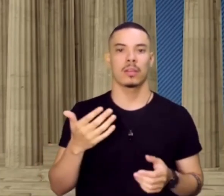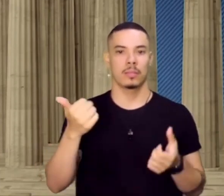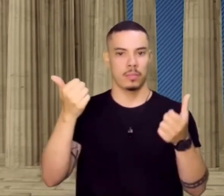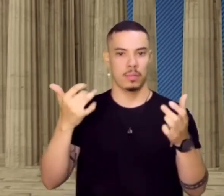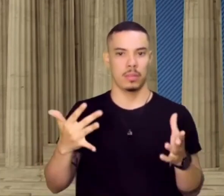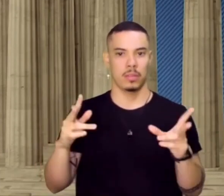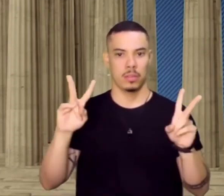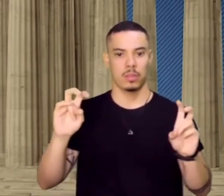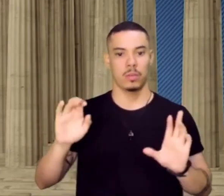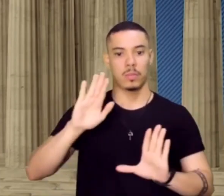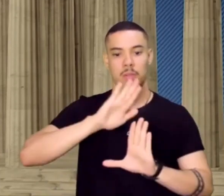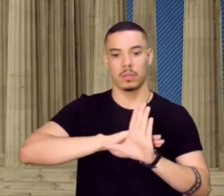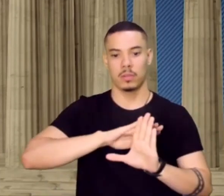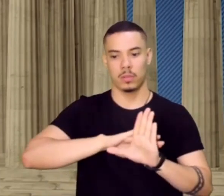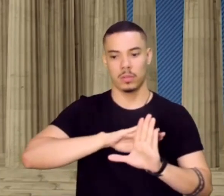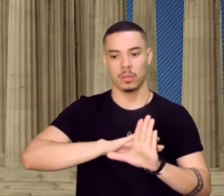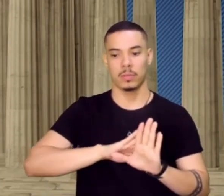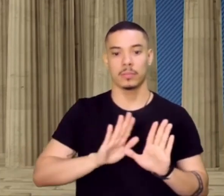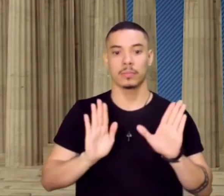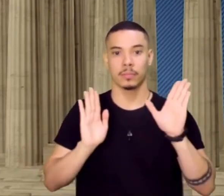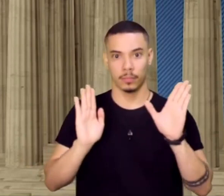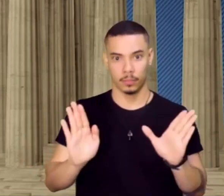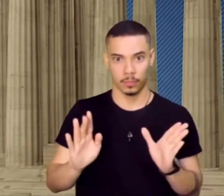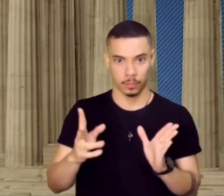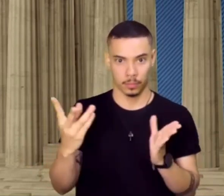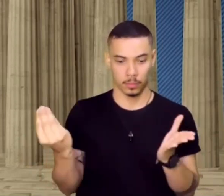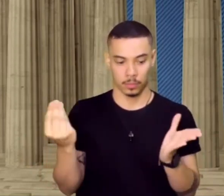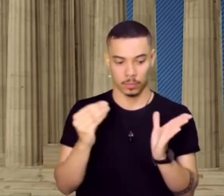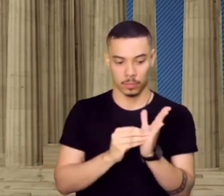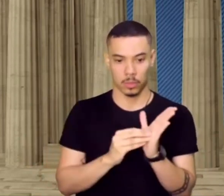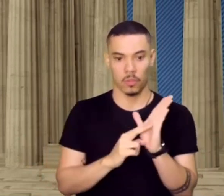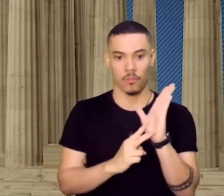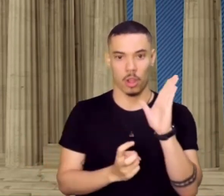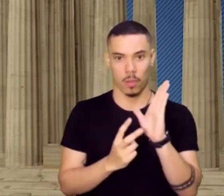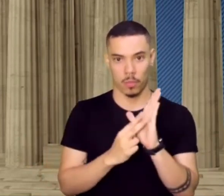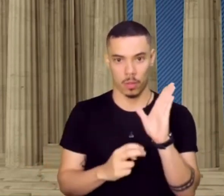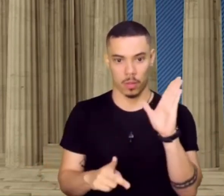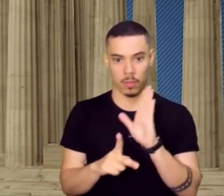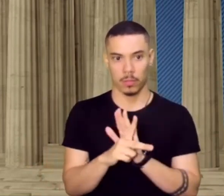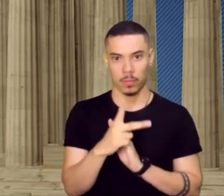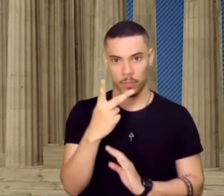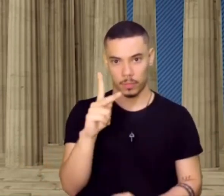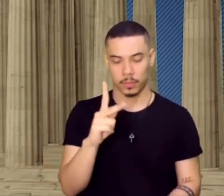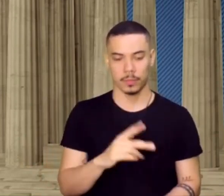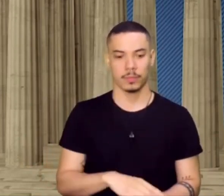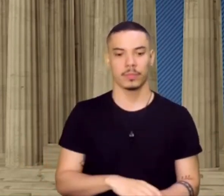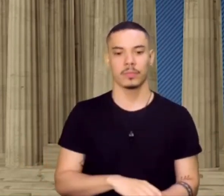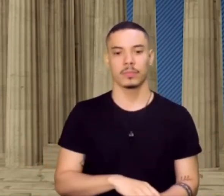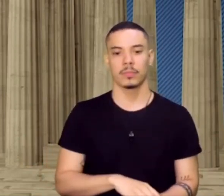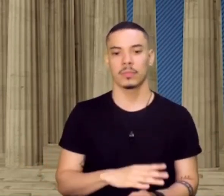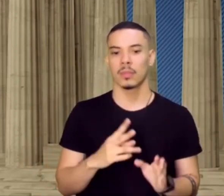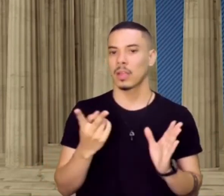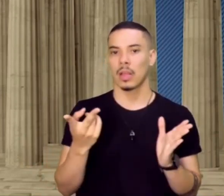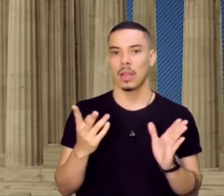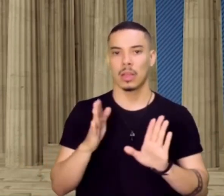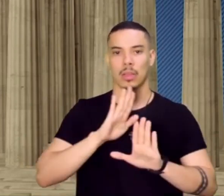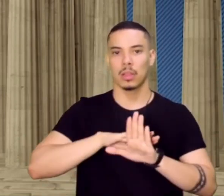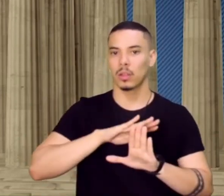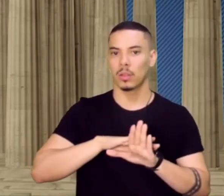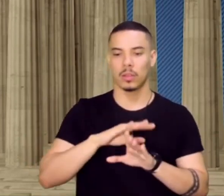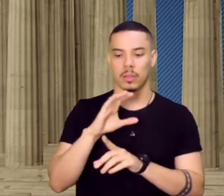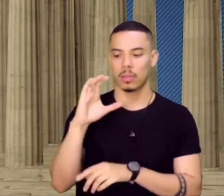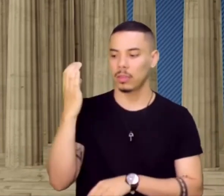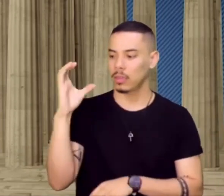ideologia. Mas anota no seu vocabulário essa palavra também, ok? Ideologia é ciência de forma geral,